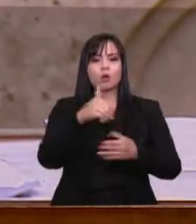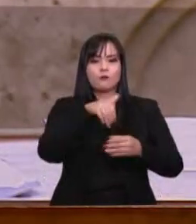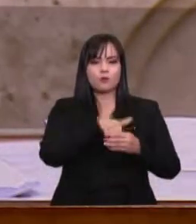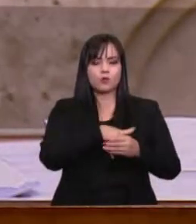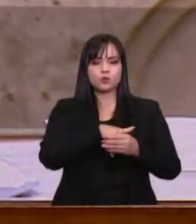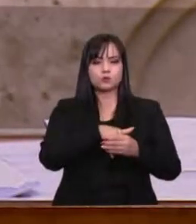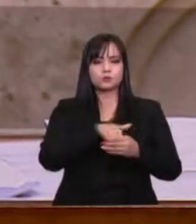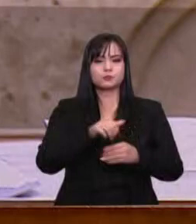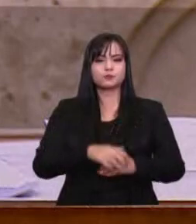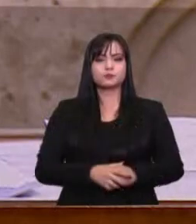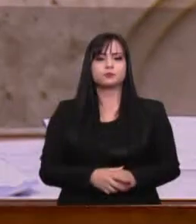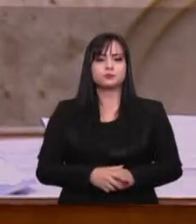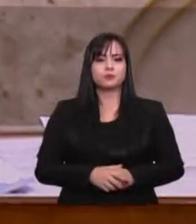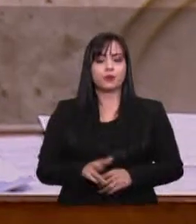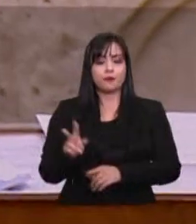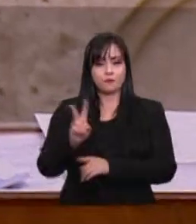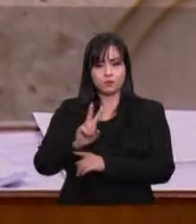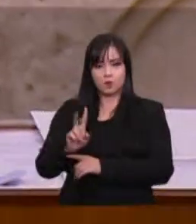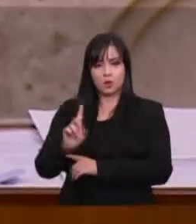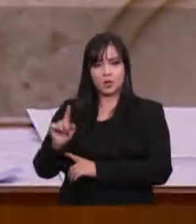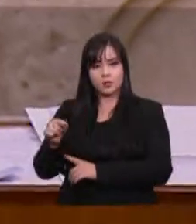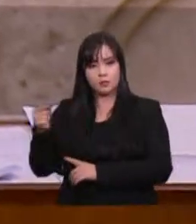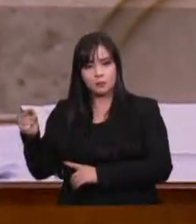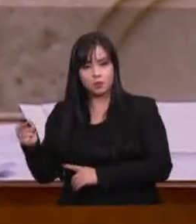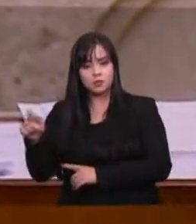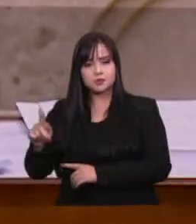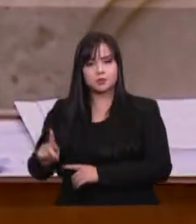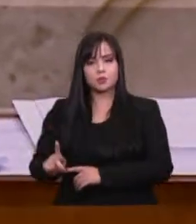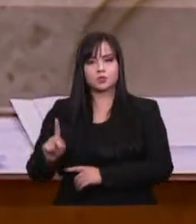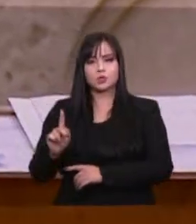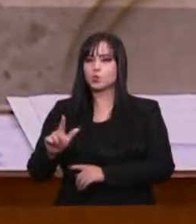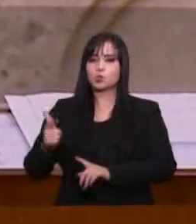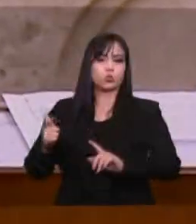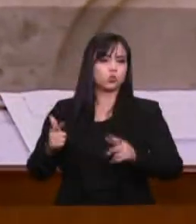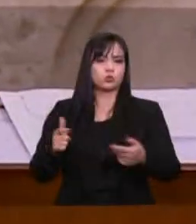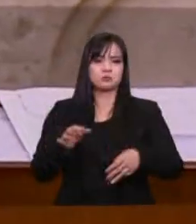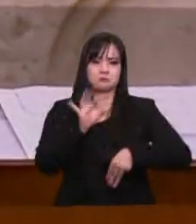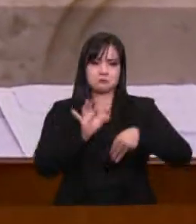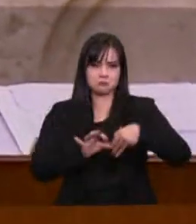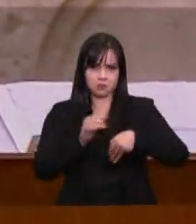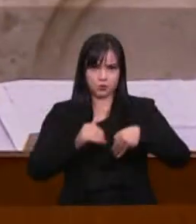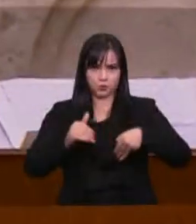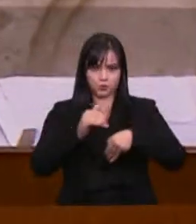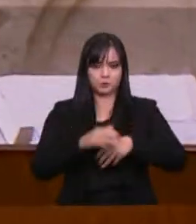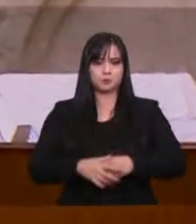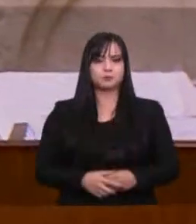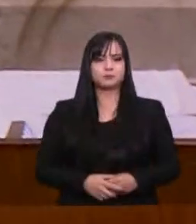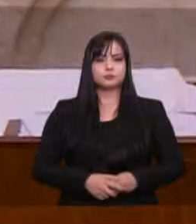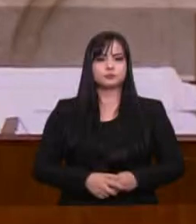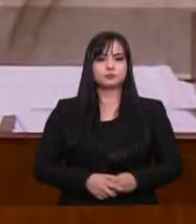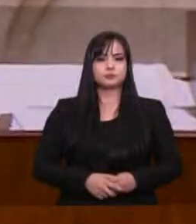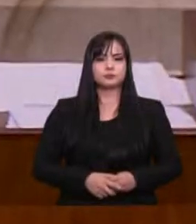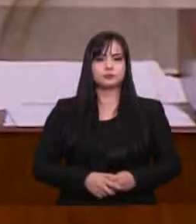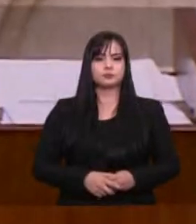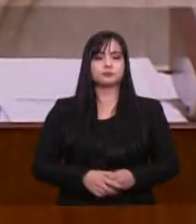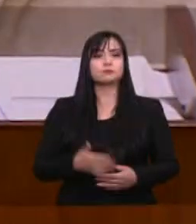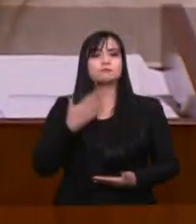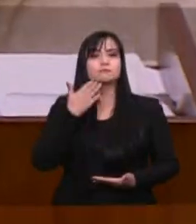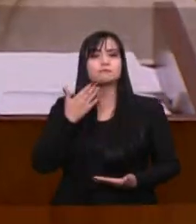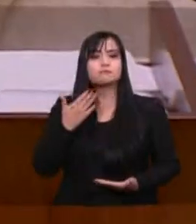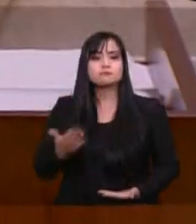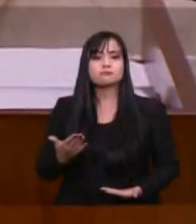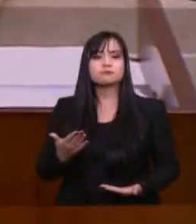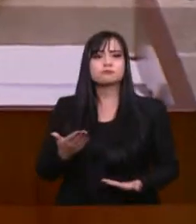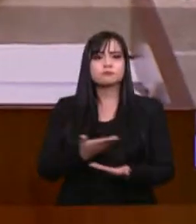voto do eminente revisor e depois na sequência dos demais ministros eu peço